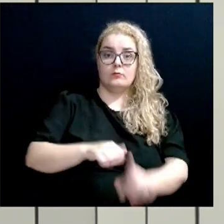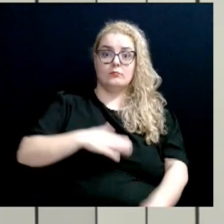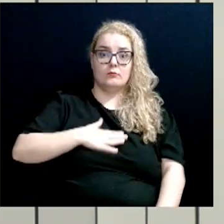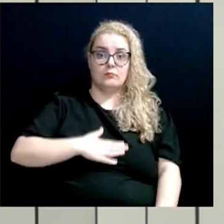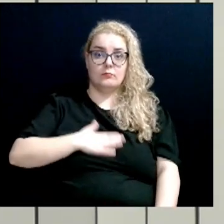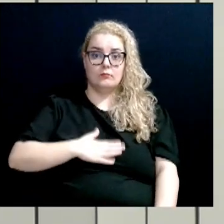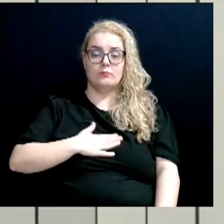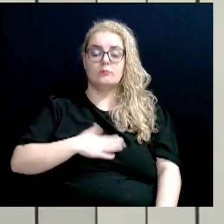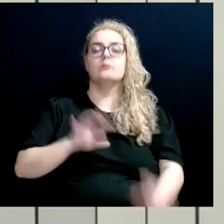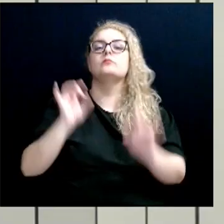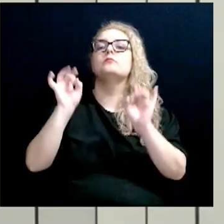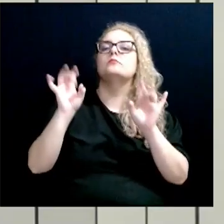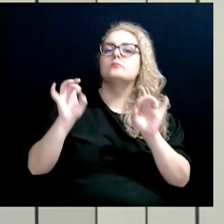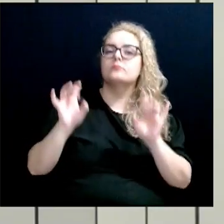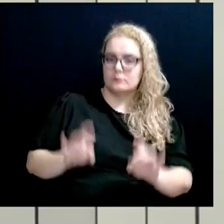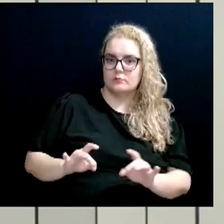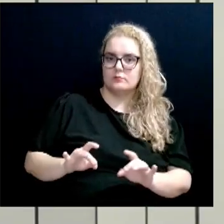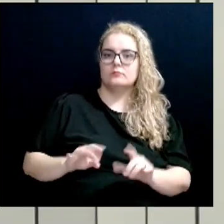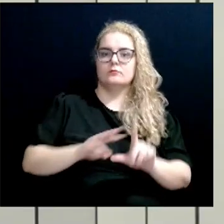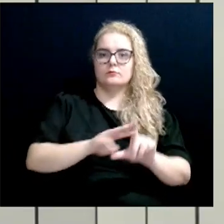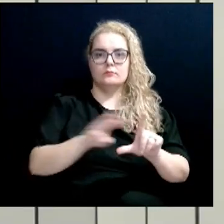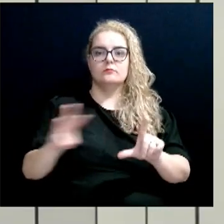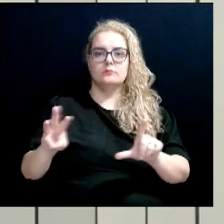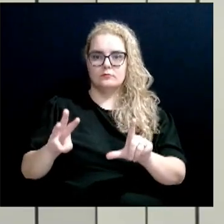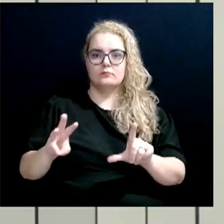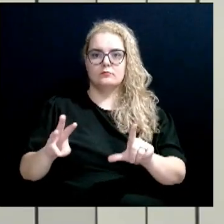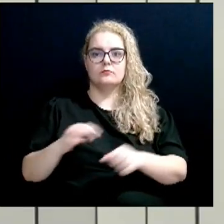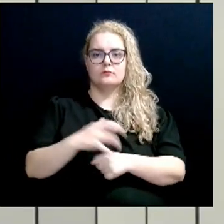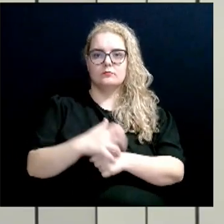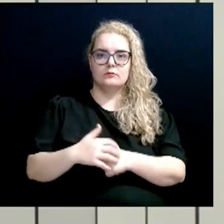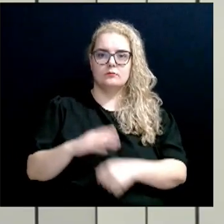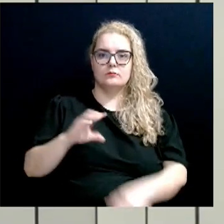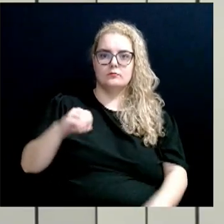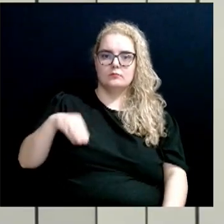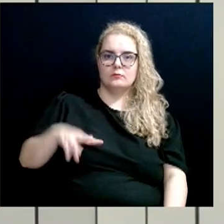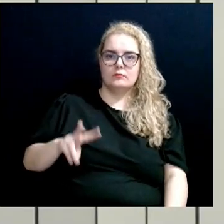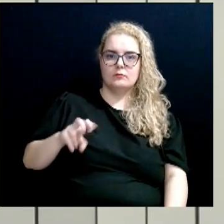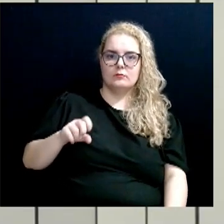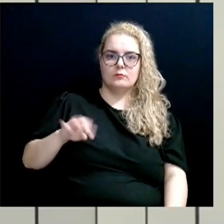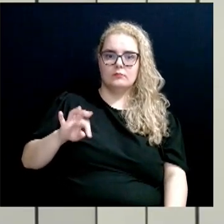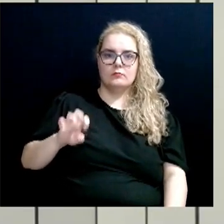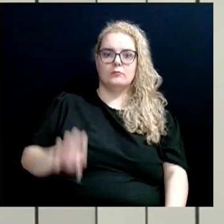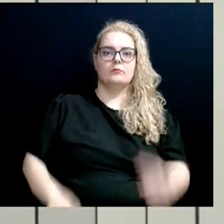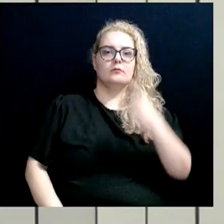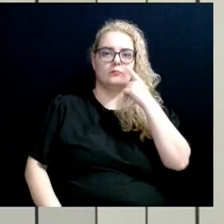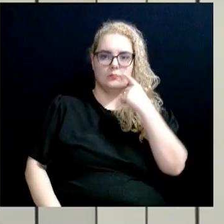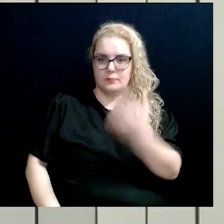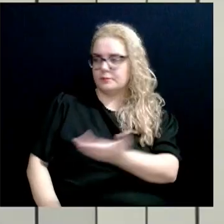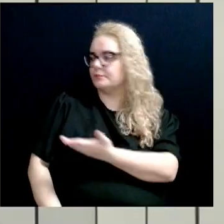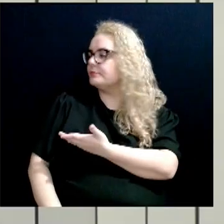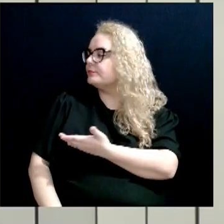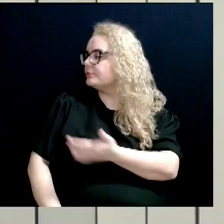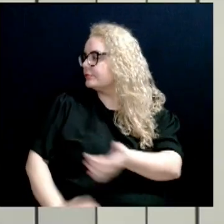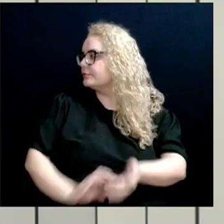exclusivamente pela página eletrônica da Conveste, no endereço conveste.unicamp.br.